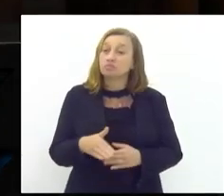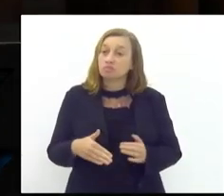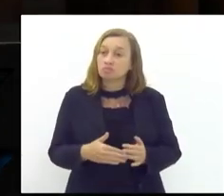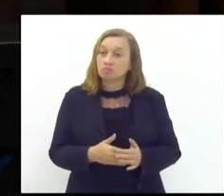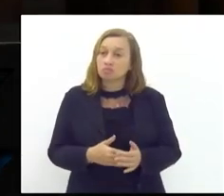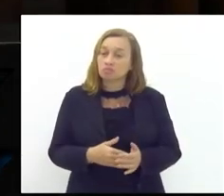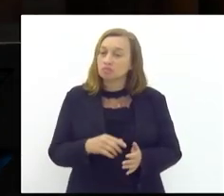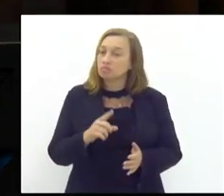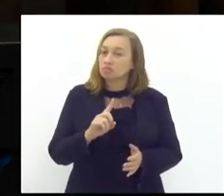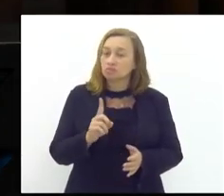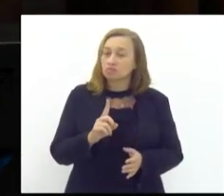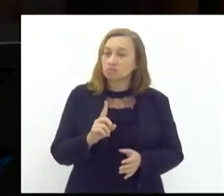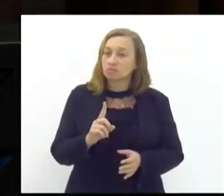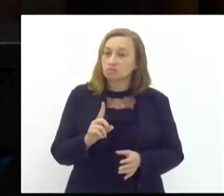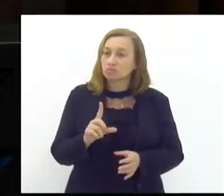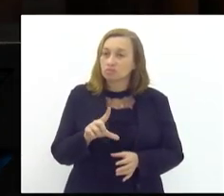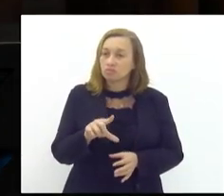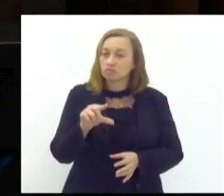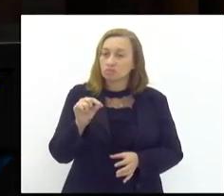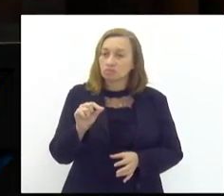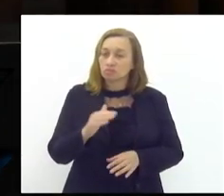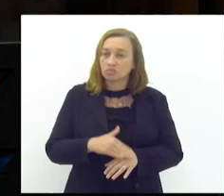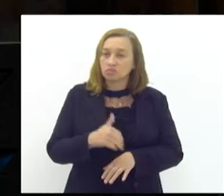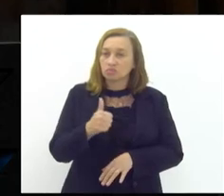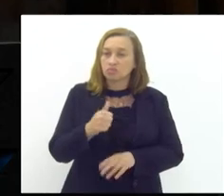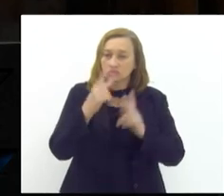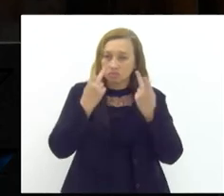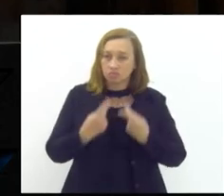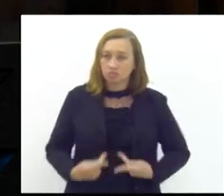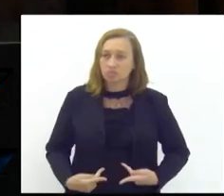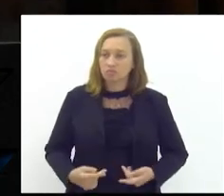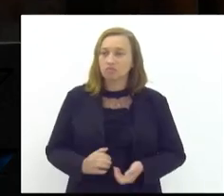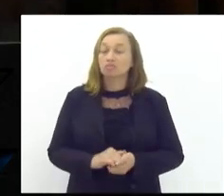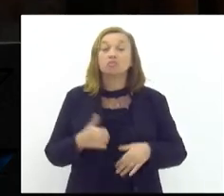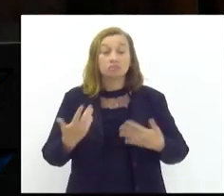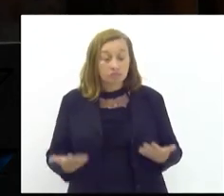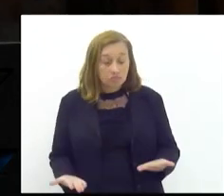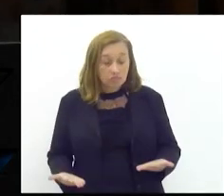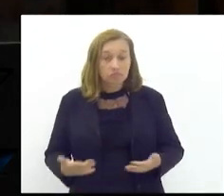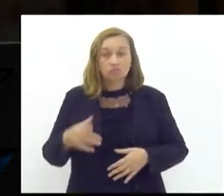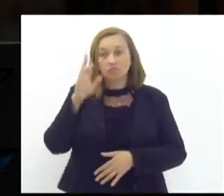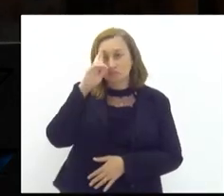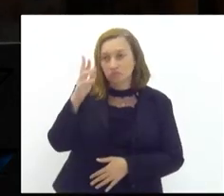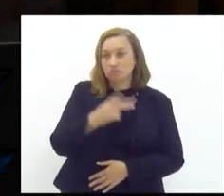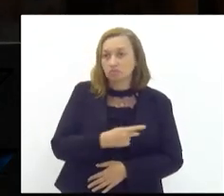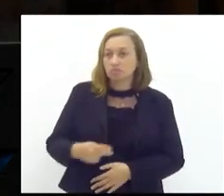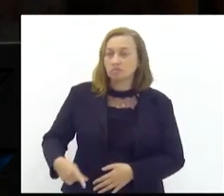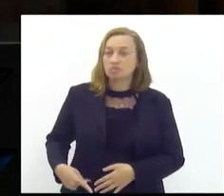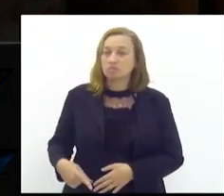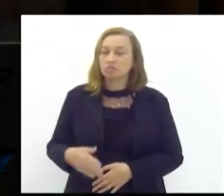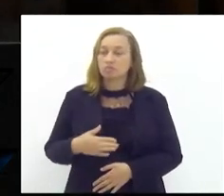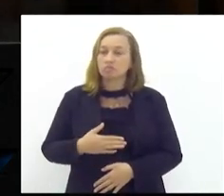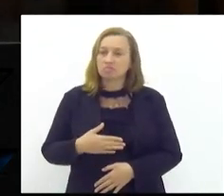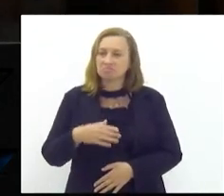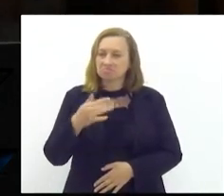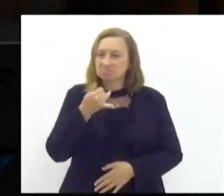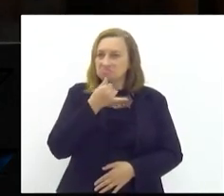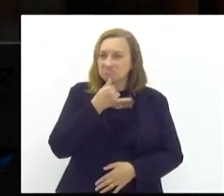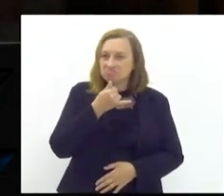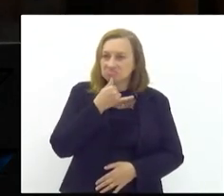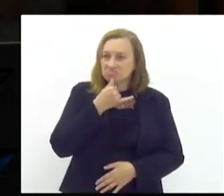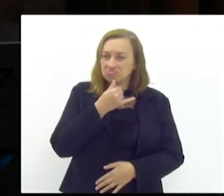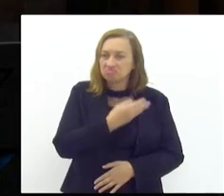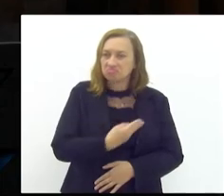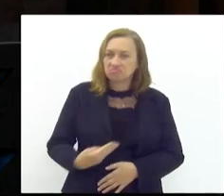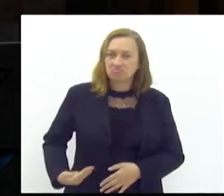que não são considerados na sua dignidade humana então fica aqui senhor presidente o meu repúdio ao